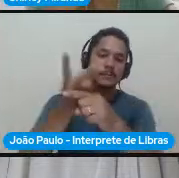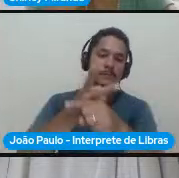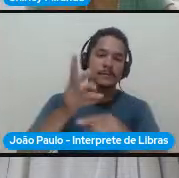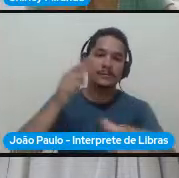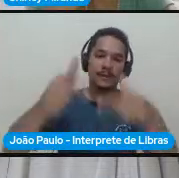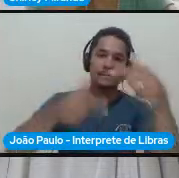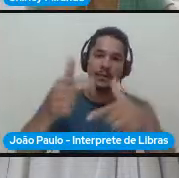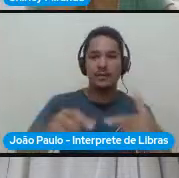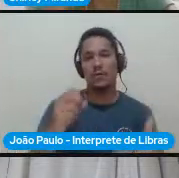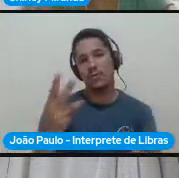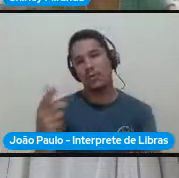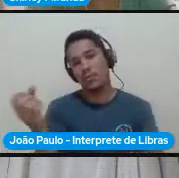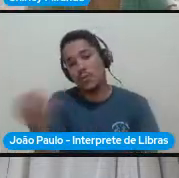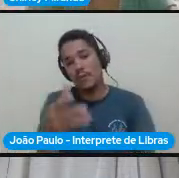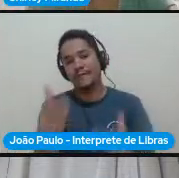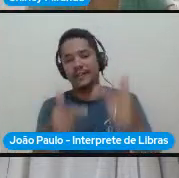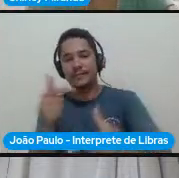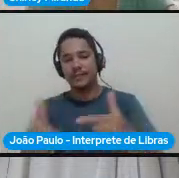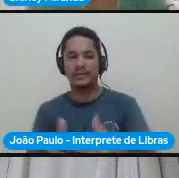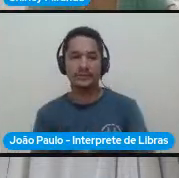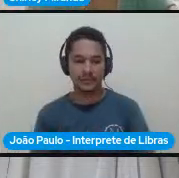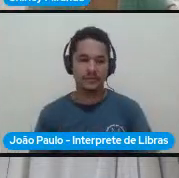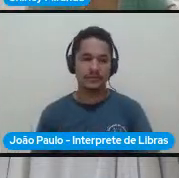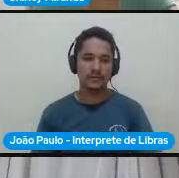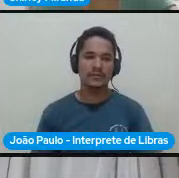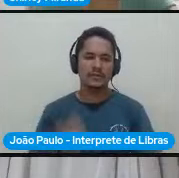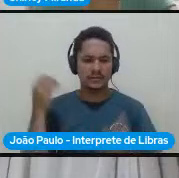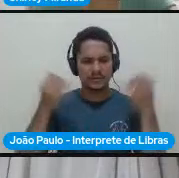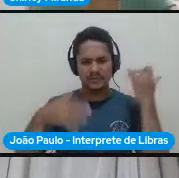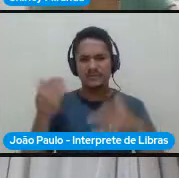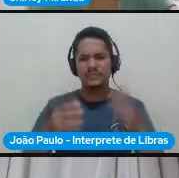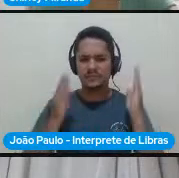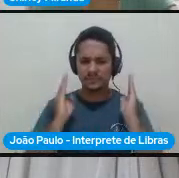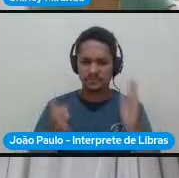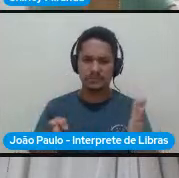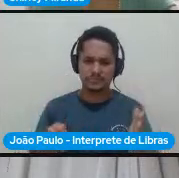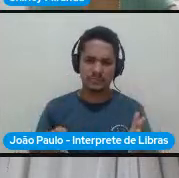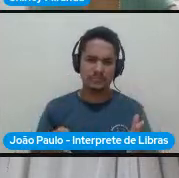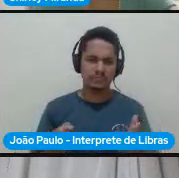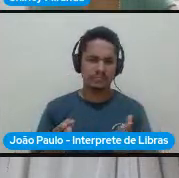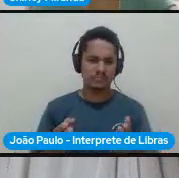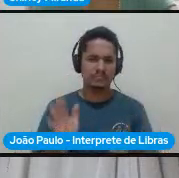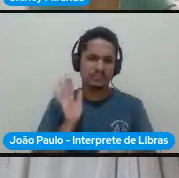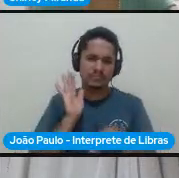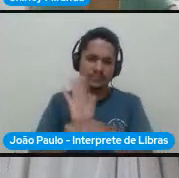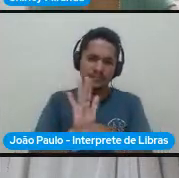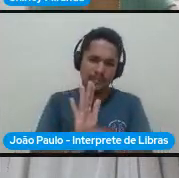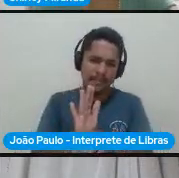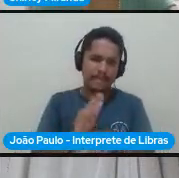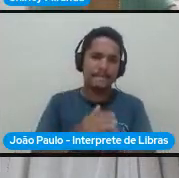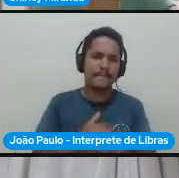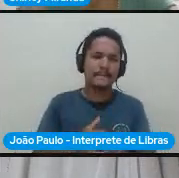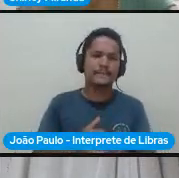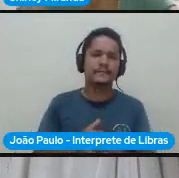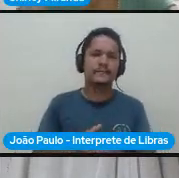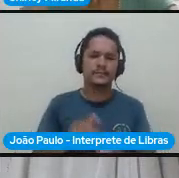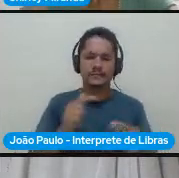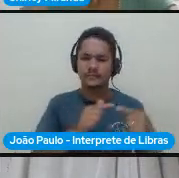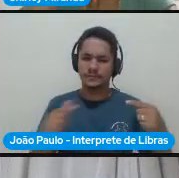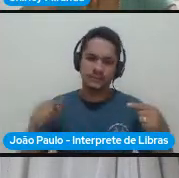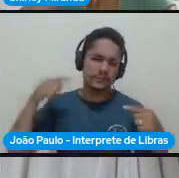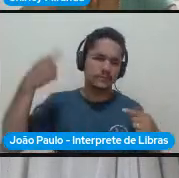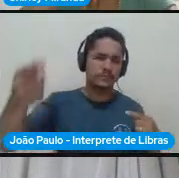novo emprego, né? Então, já trazendo essa chamada, reforçar para vocês, estudantes da EJA, que na semana que vem,